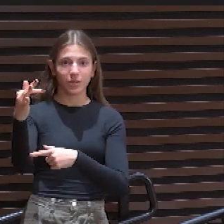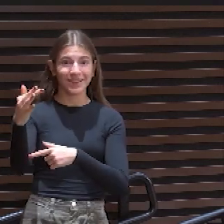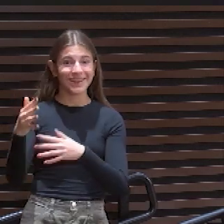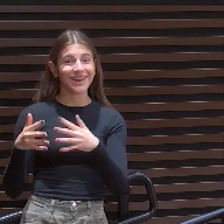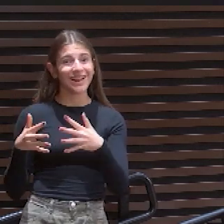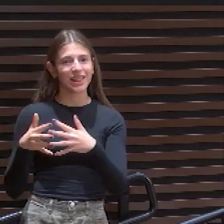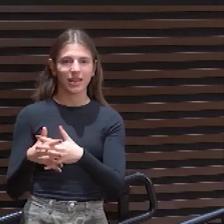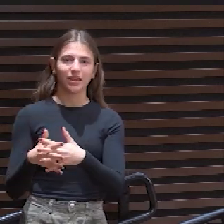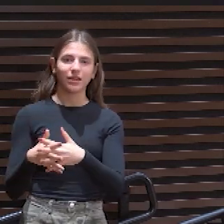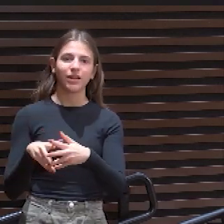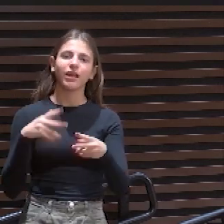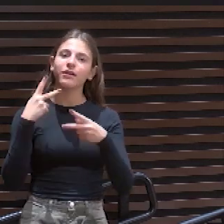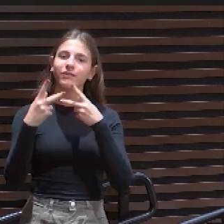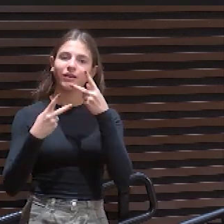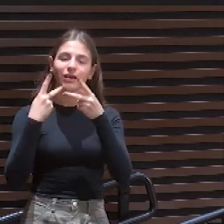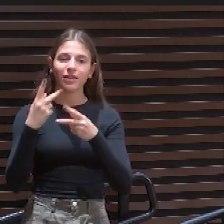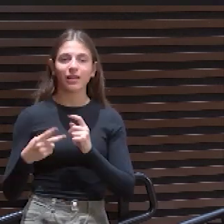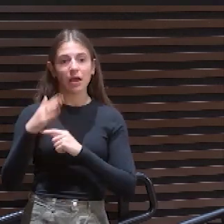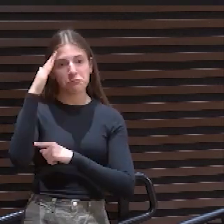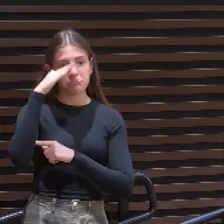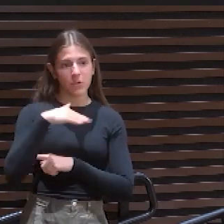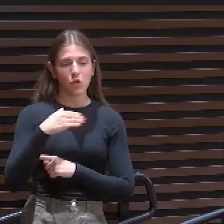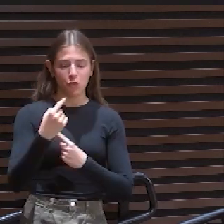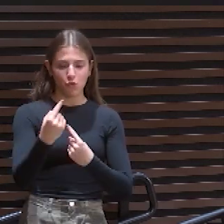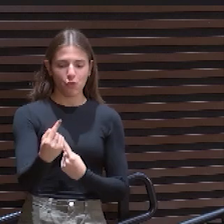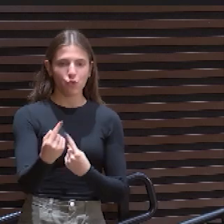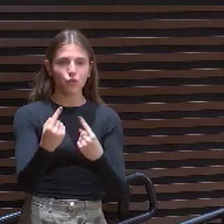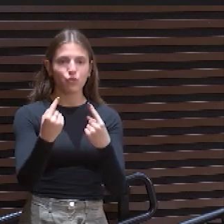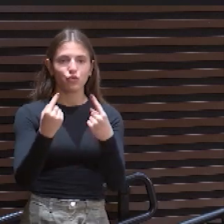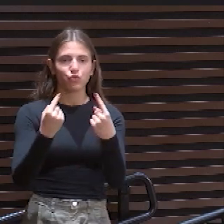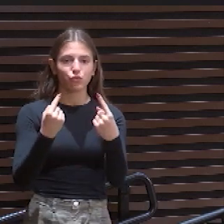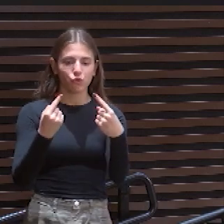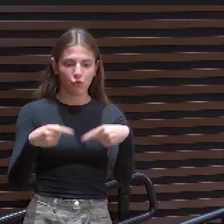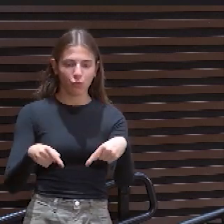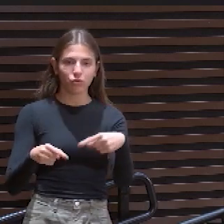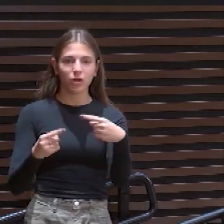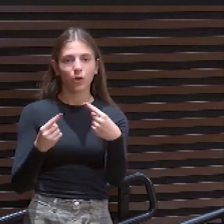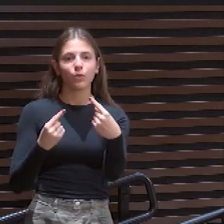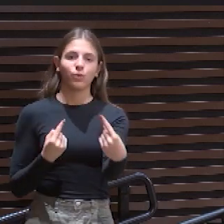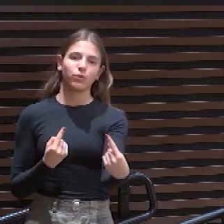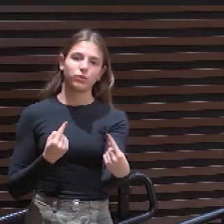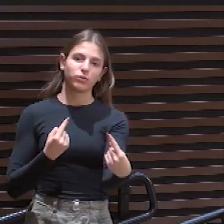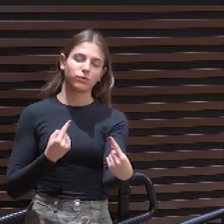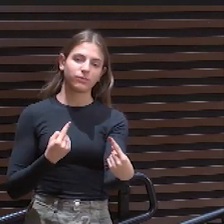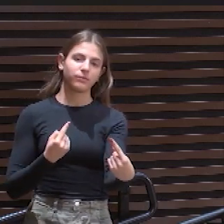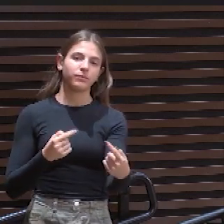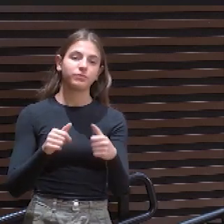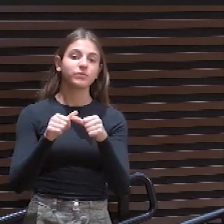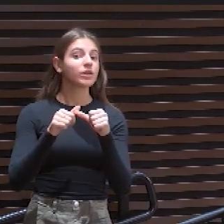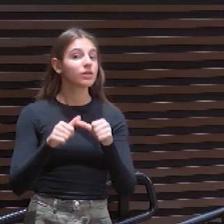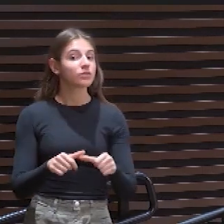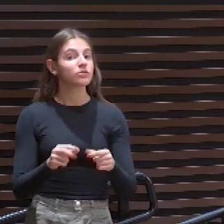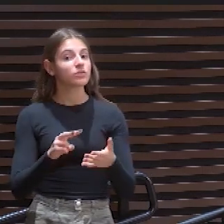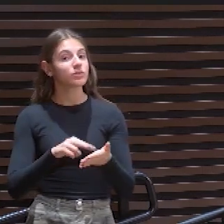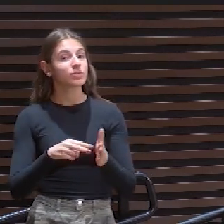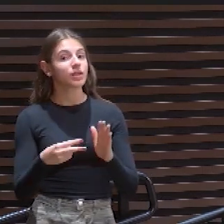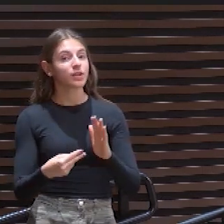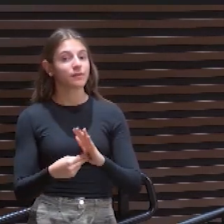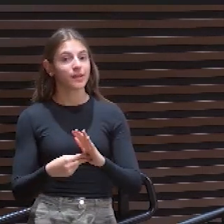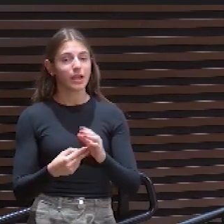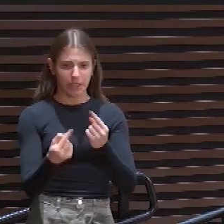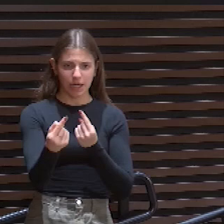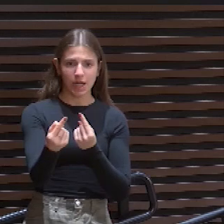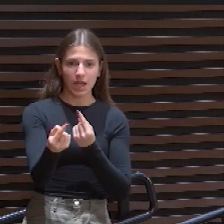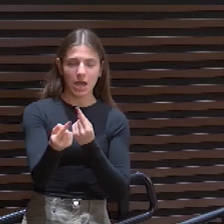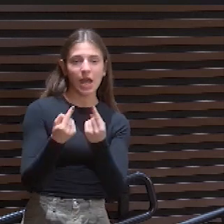era o falar mal uns contra os outros. Isto é, o falatório era